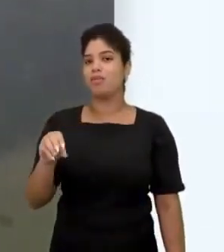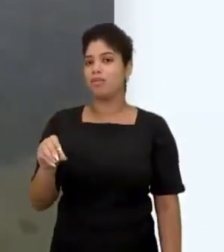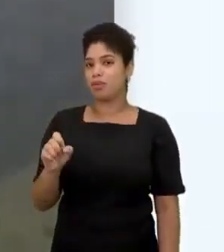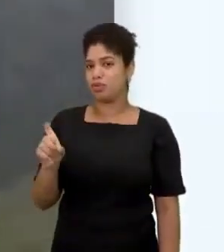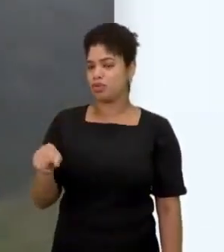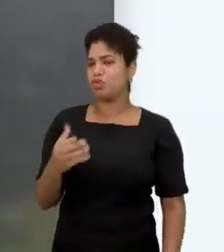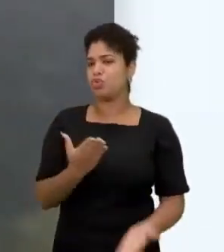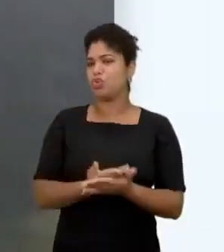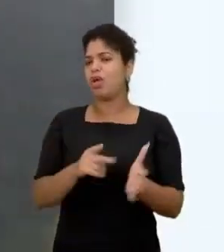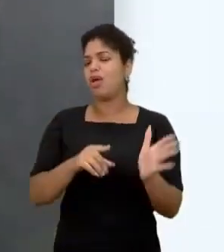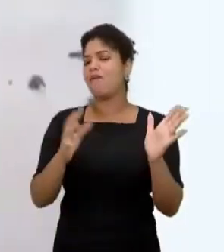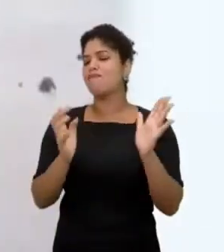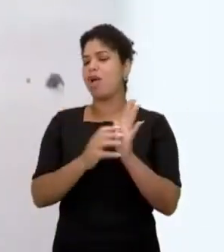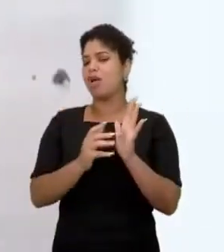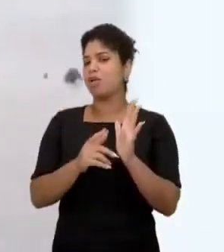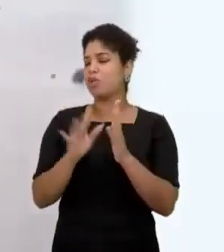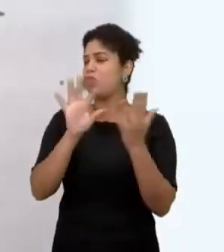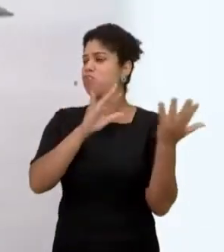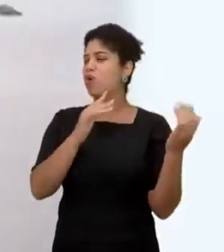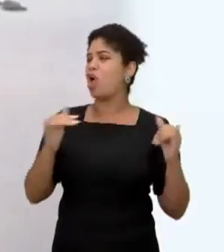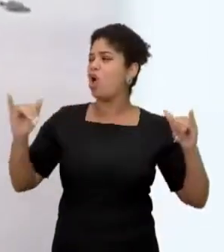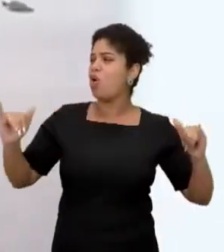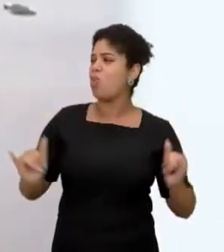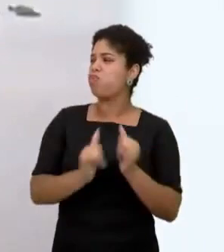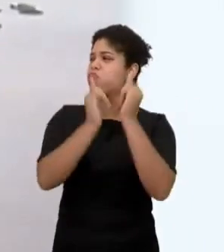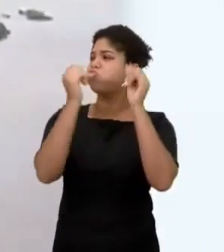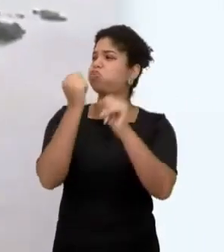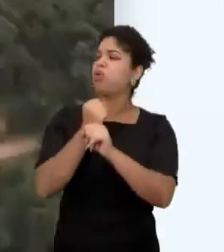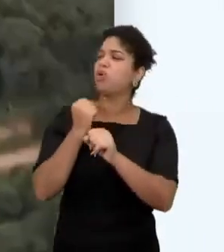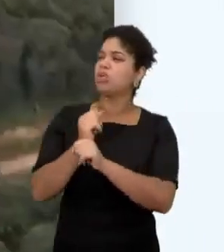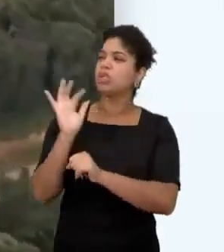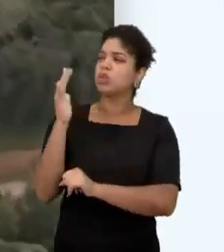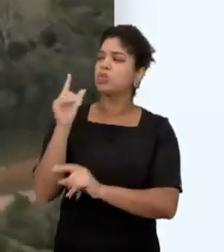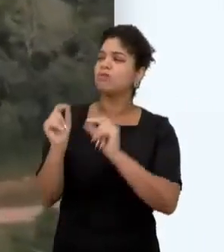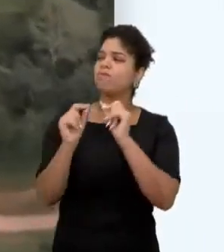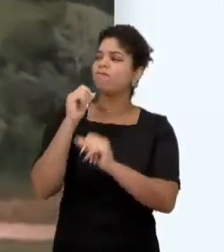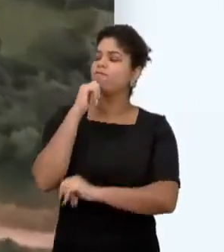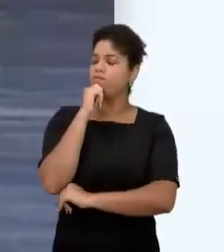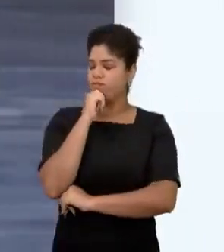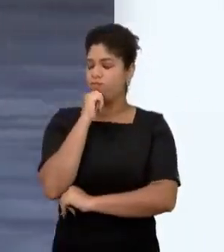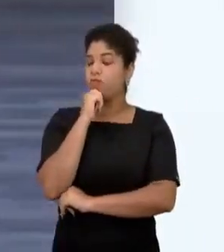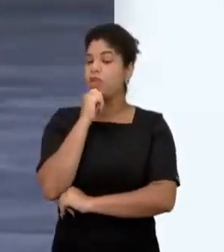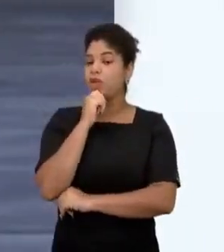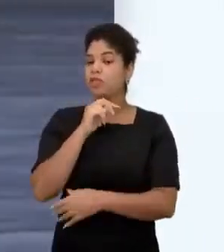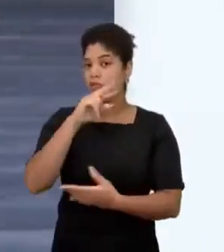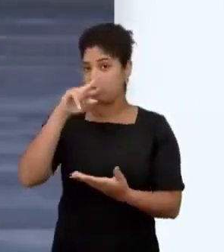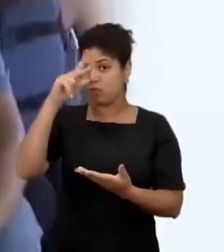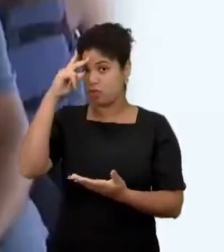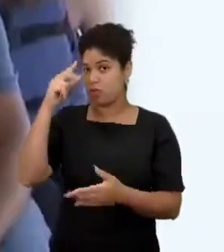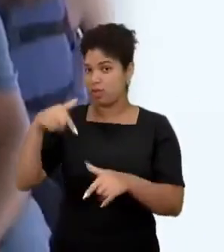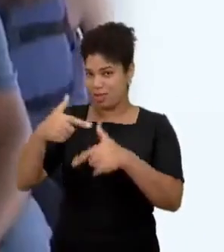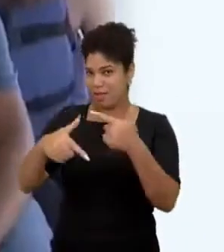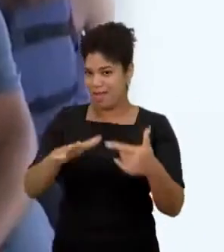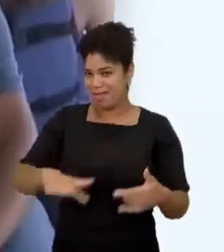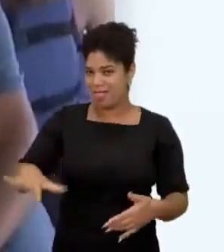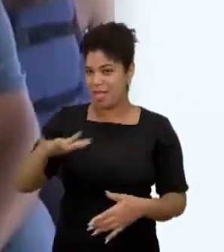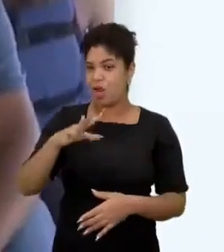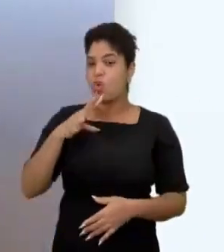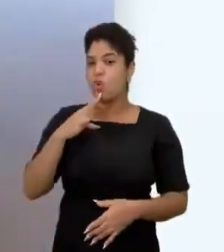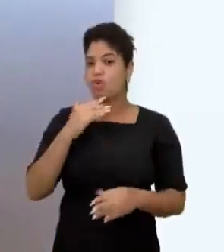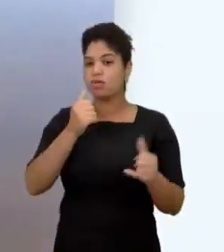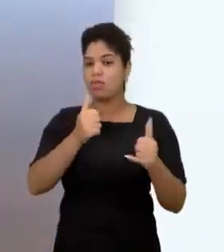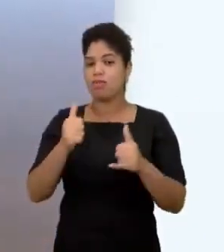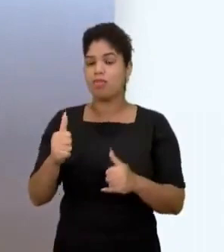impacto ambiental da construção de hidrelétricas no rio Tapajós. Com a ajuda de mateiros, pessoas da região que conhecem a